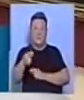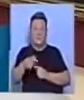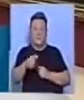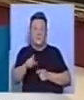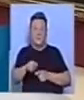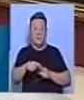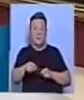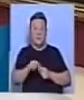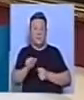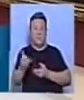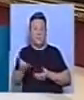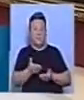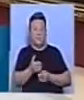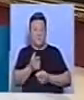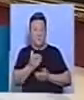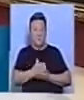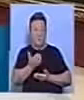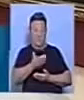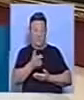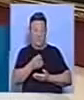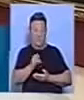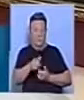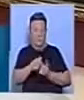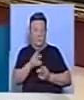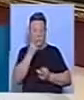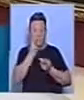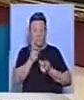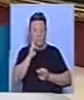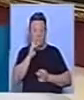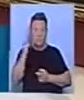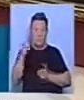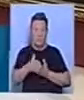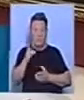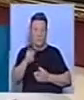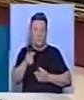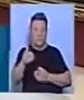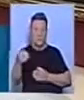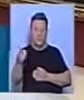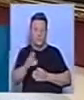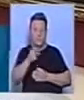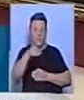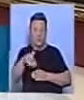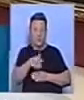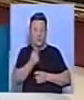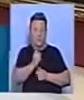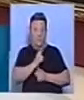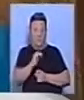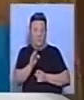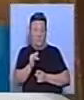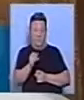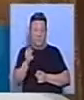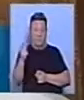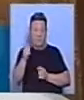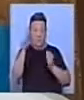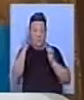atenção a partir do manoel todos os visitantes importantes que chegam a lisboa chegam sorriu incluindo o próprio felipe que vai tomar